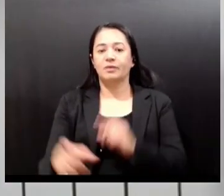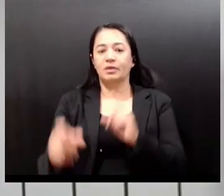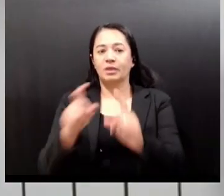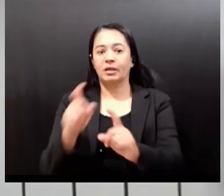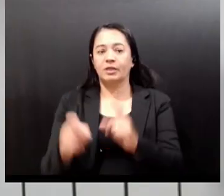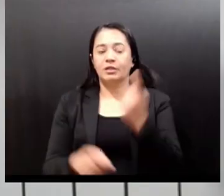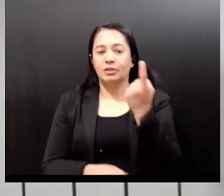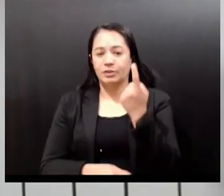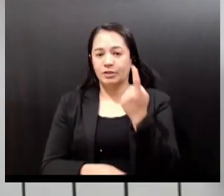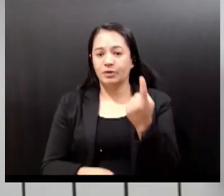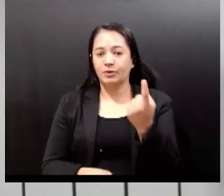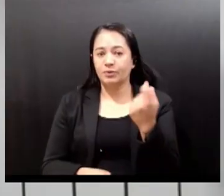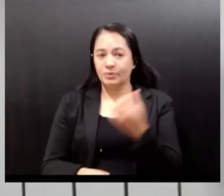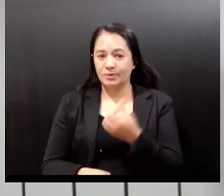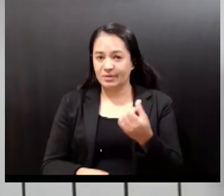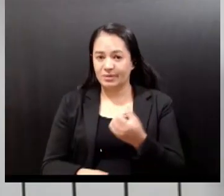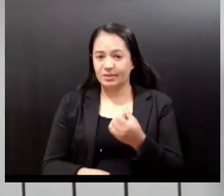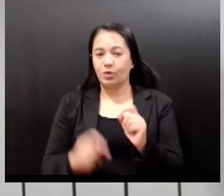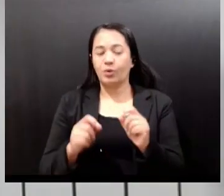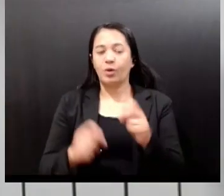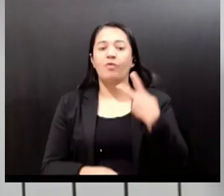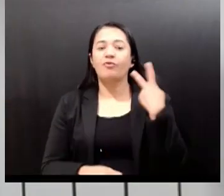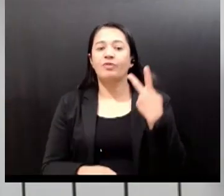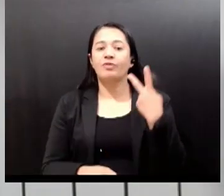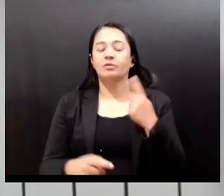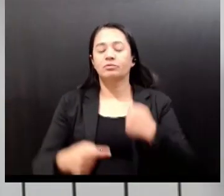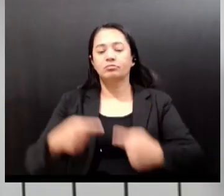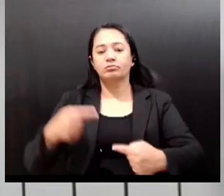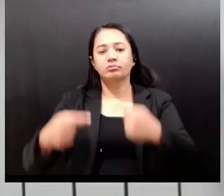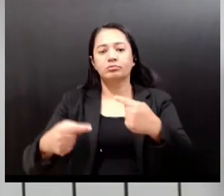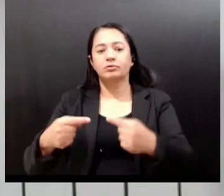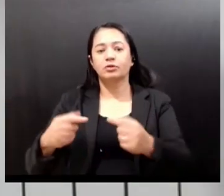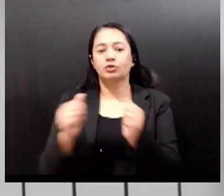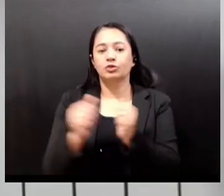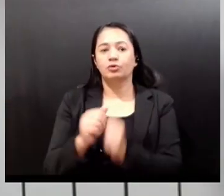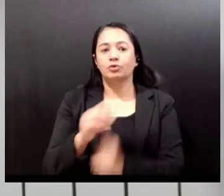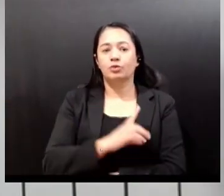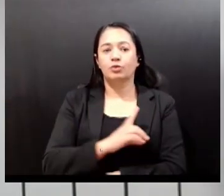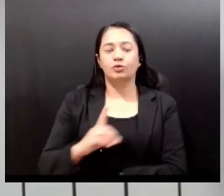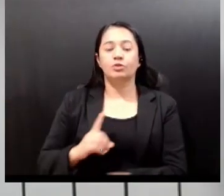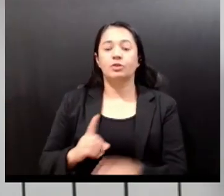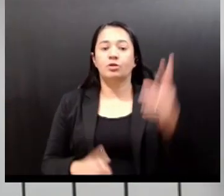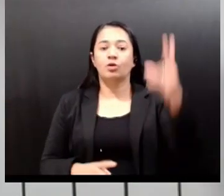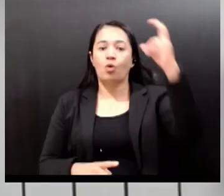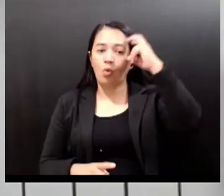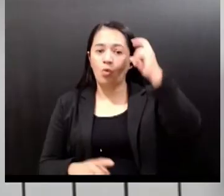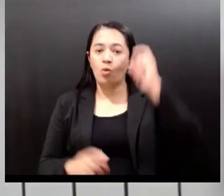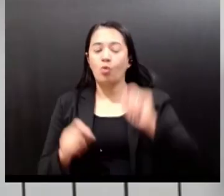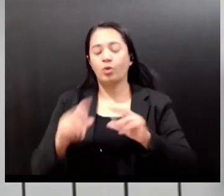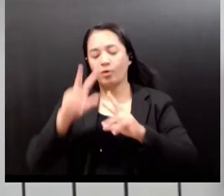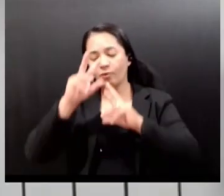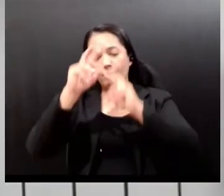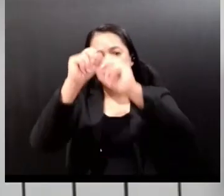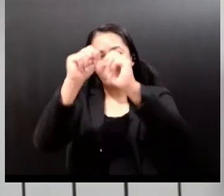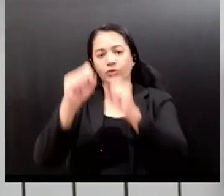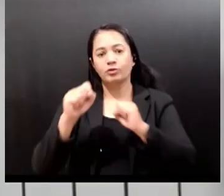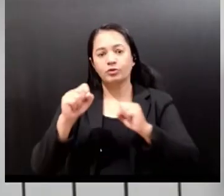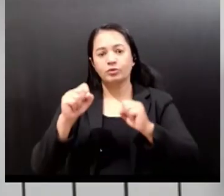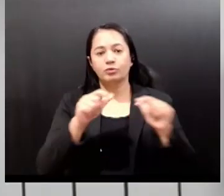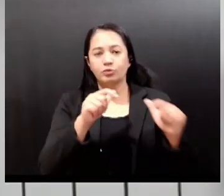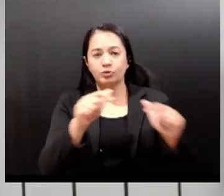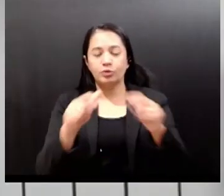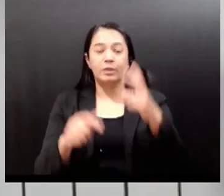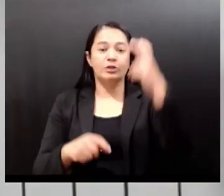Cultura, os vereadores debateram com o diretor de cultura da cidade o fortalecimento dos pontos de cultura e